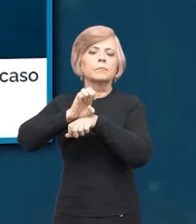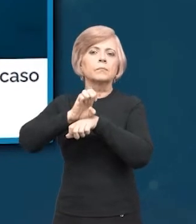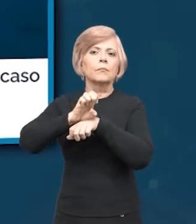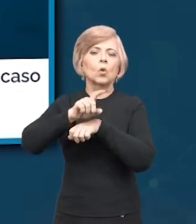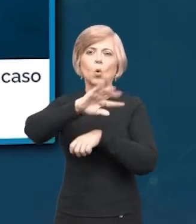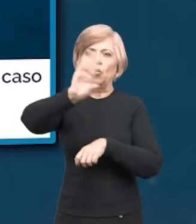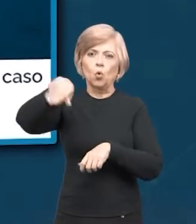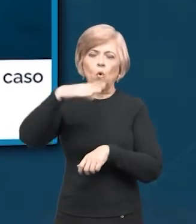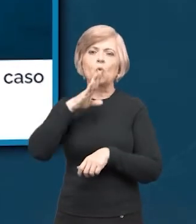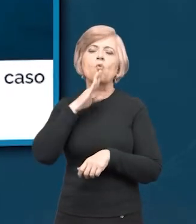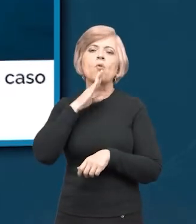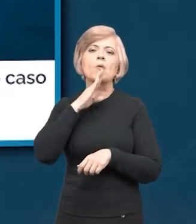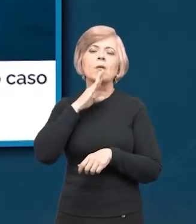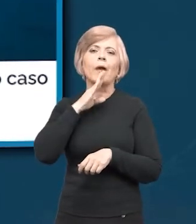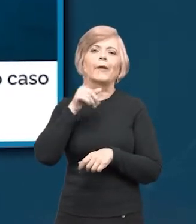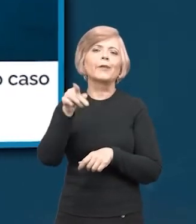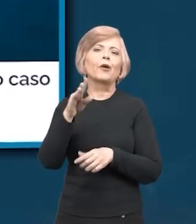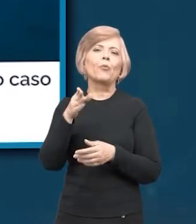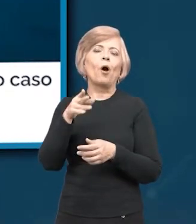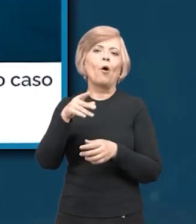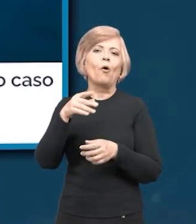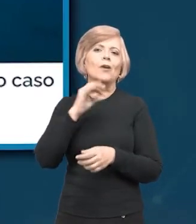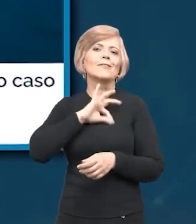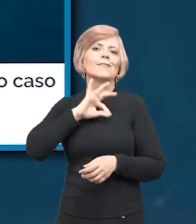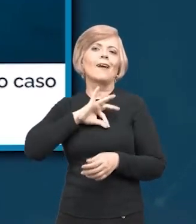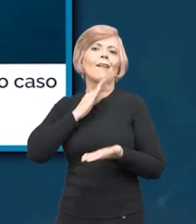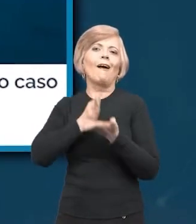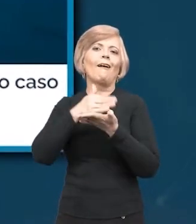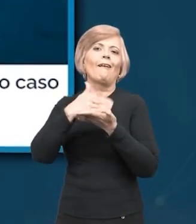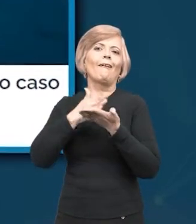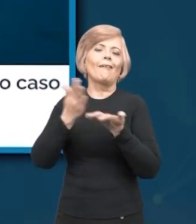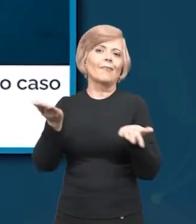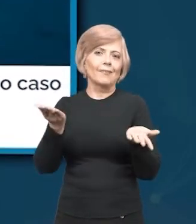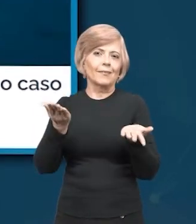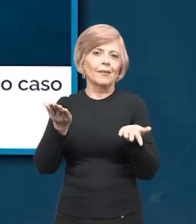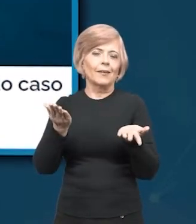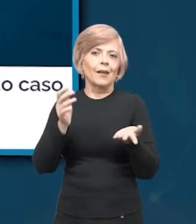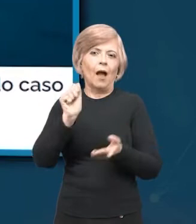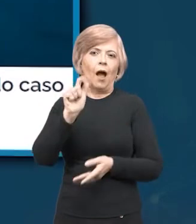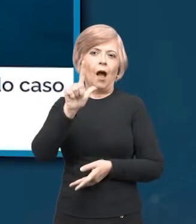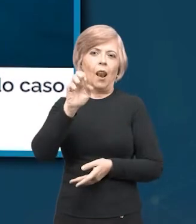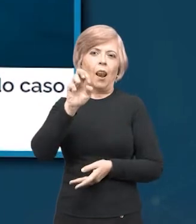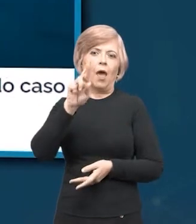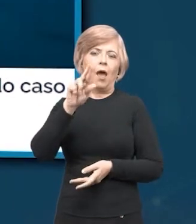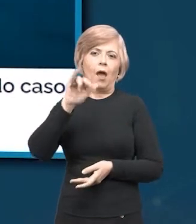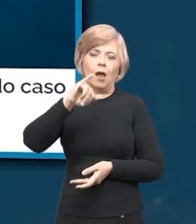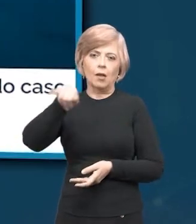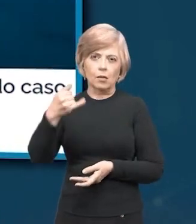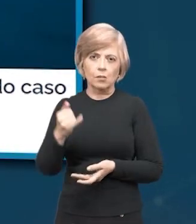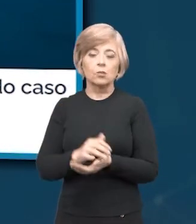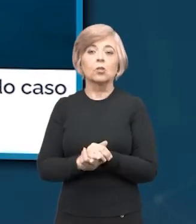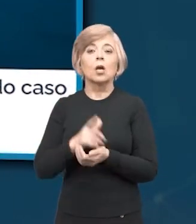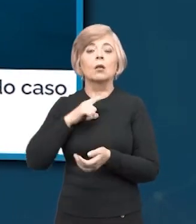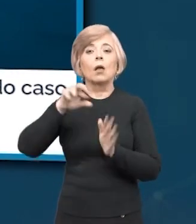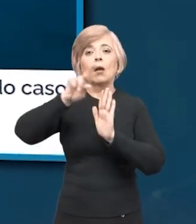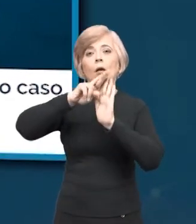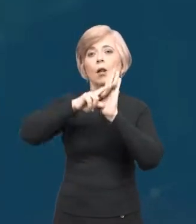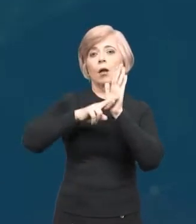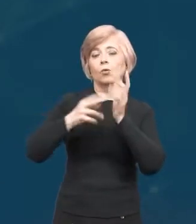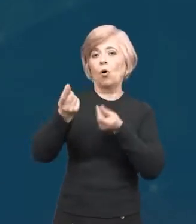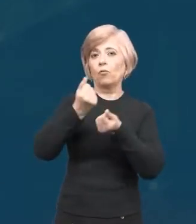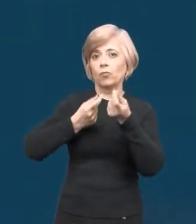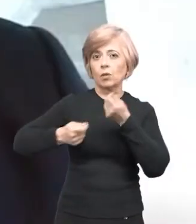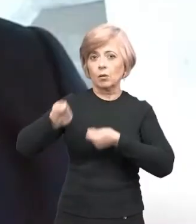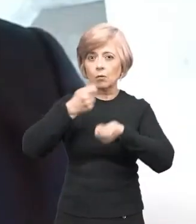caso conhecido das rachadinhas, né, da LERJ, que tem origem em investigação no relatório de inteligência financeira, que foi encaminhado pelo COAF